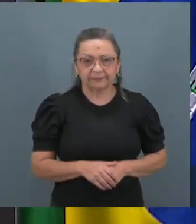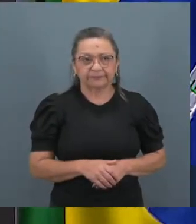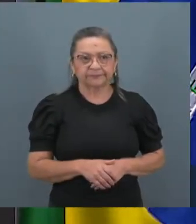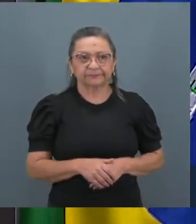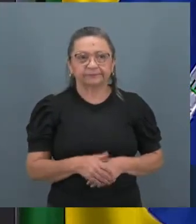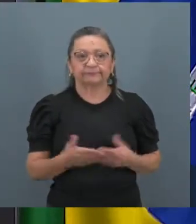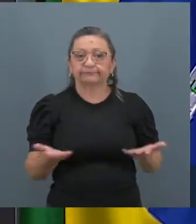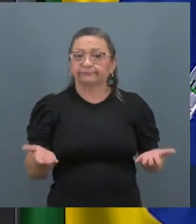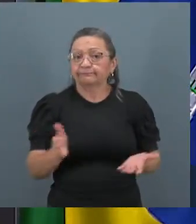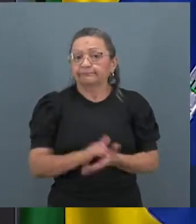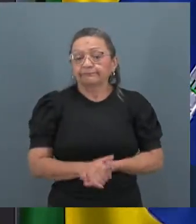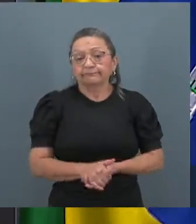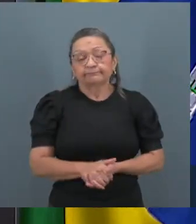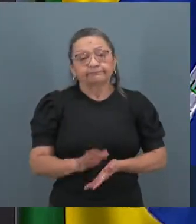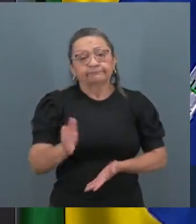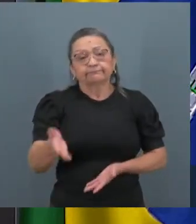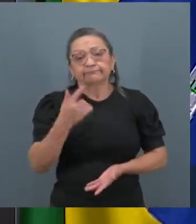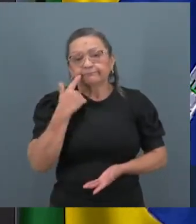é uma coisa